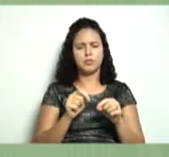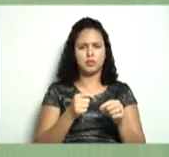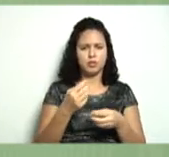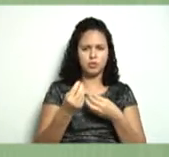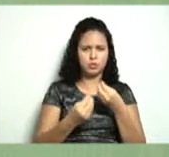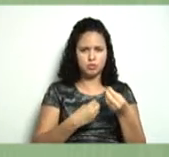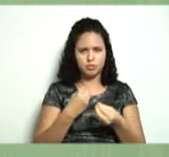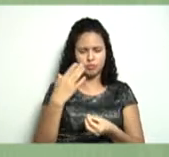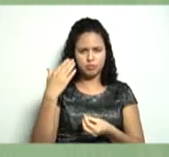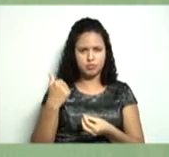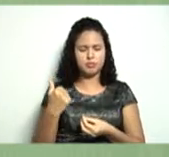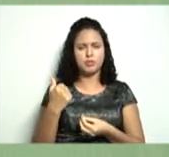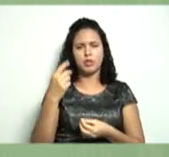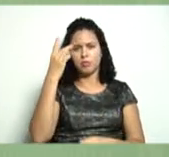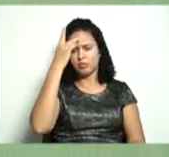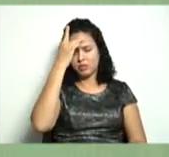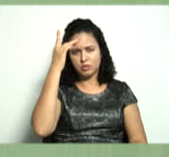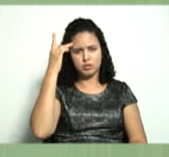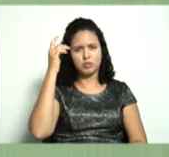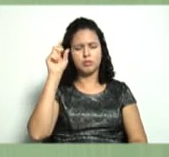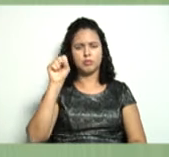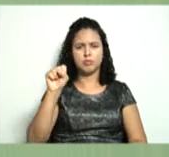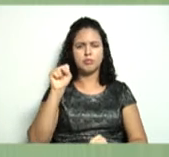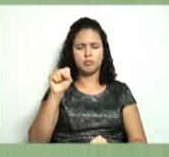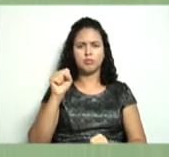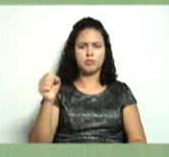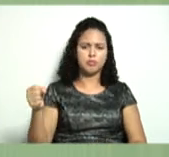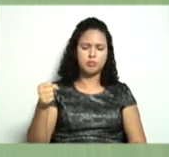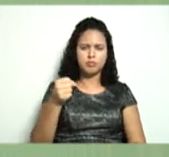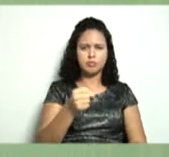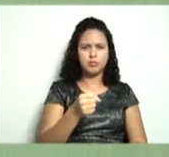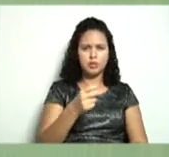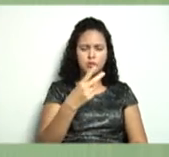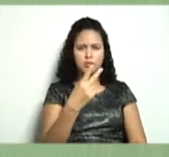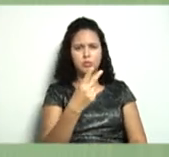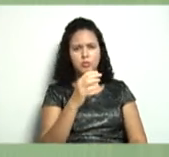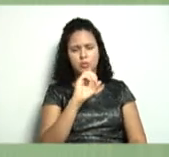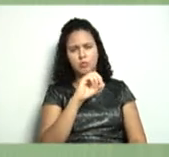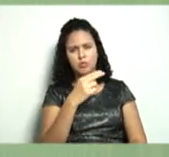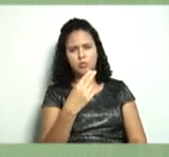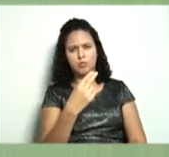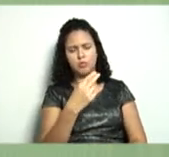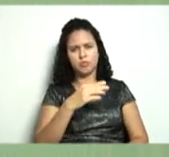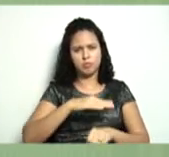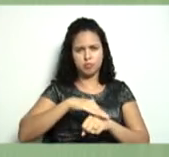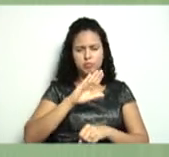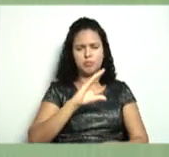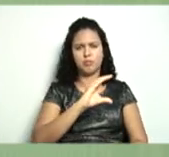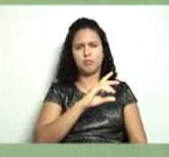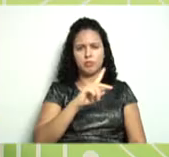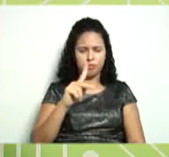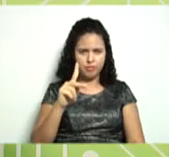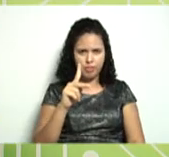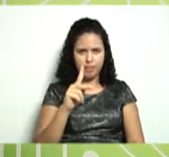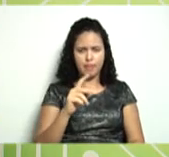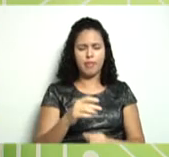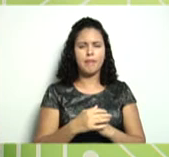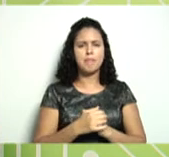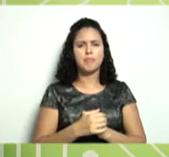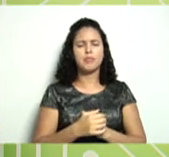se uma pessoa pode participar de duas ou mais cooperativas. Sim, inclusive nós vimos hoje o exemplo